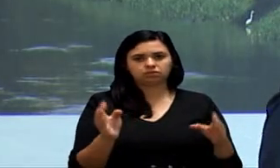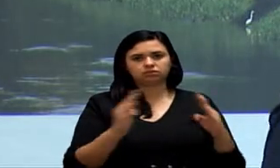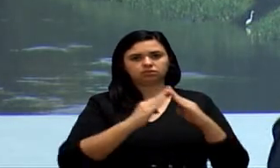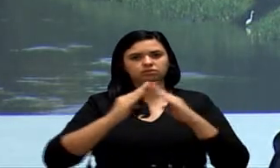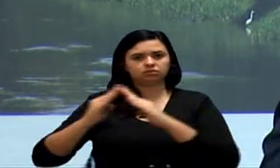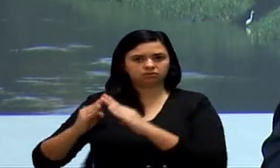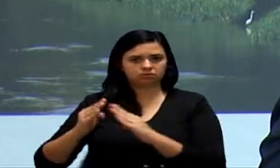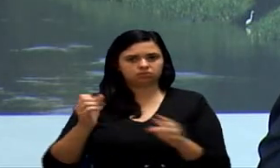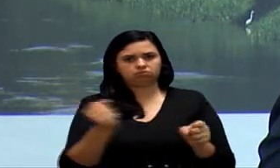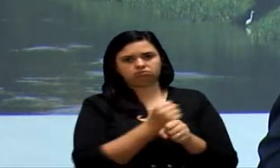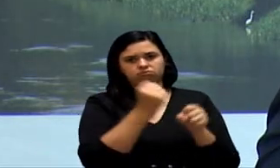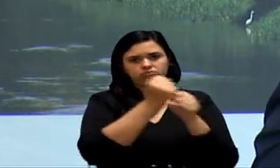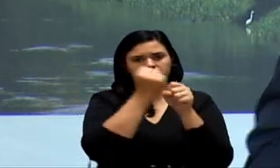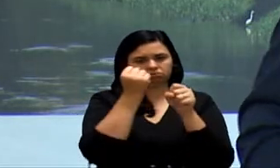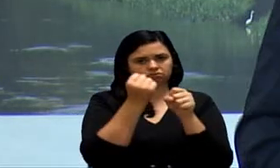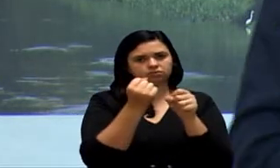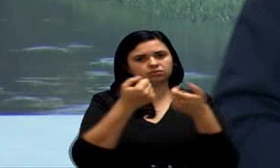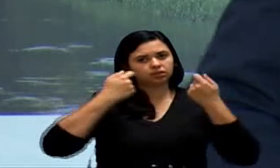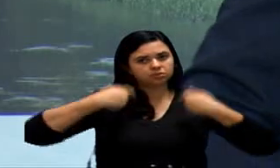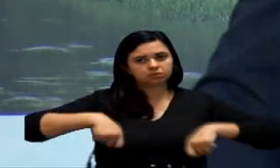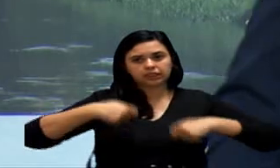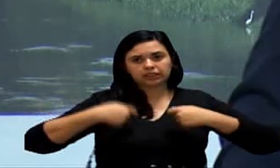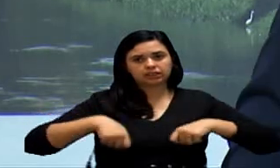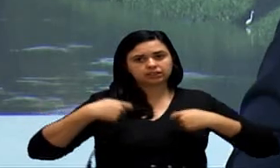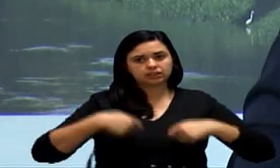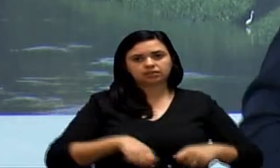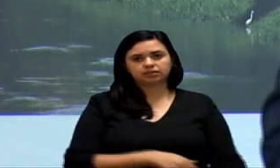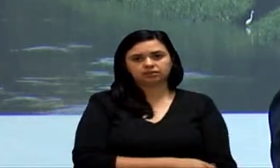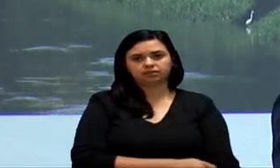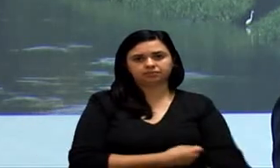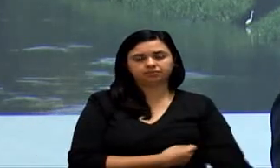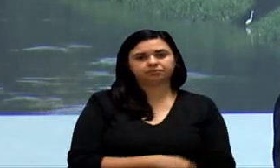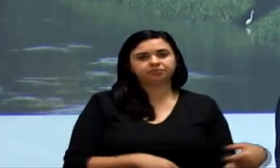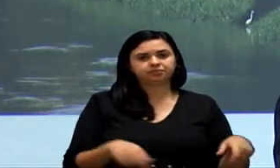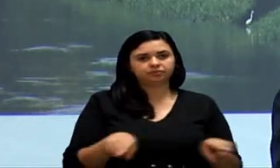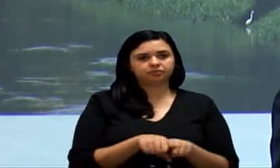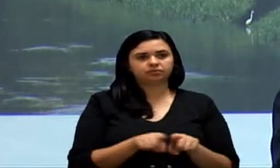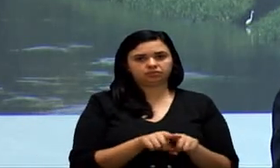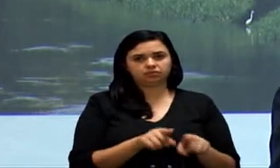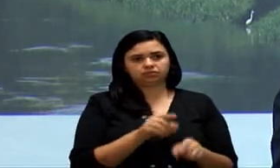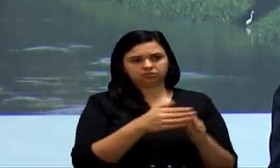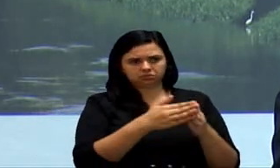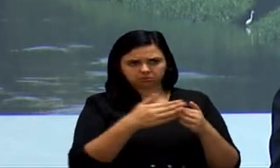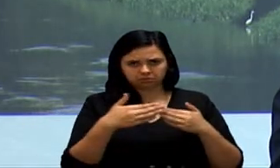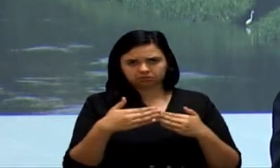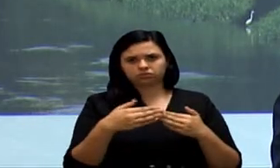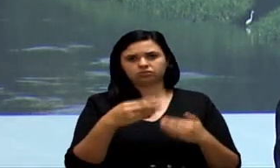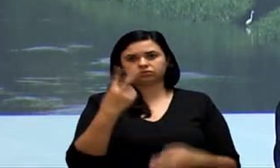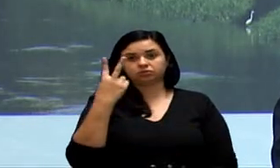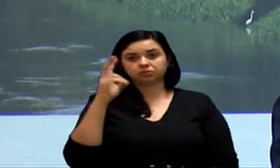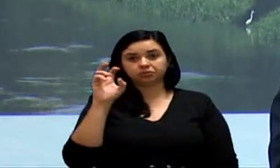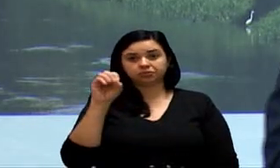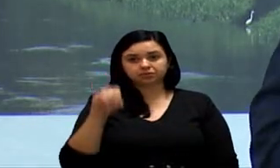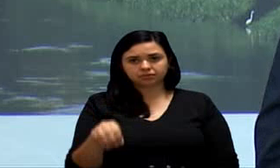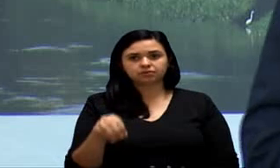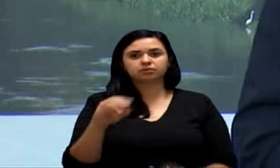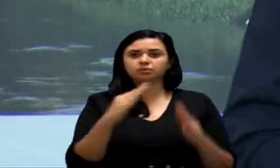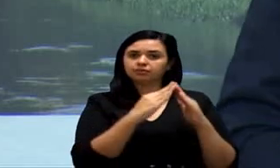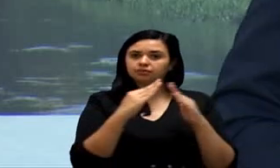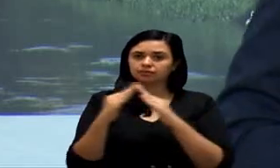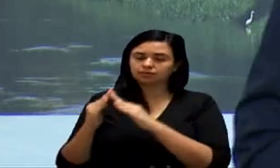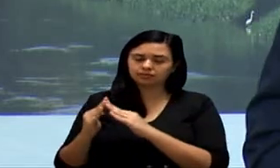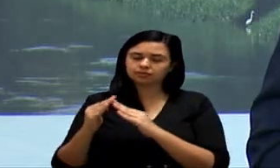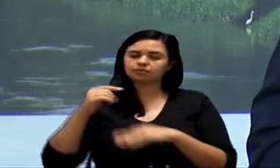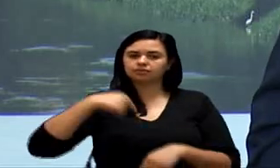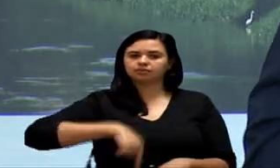tem que sair do papel. E eu fui lá ontem com o secretário solicitando a construção de 250 moradias para Sorocaba, porque é o sonho